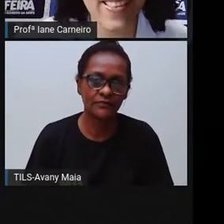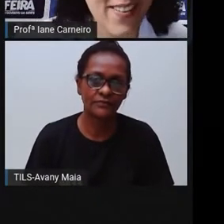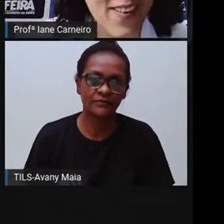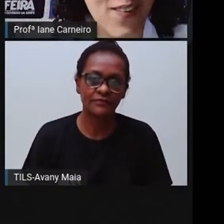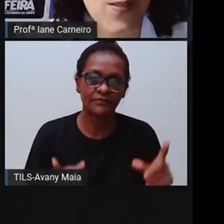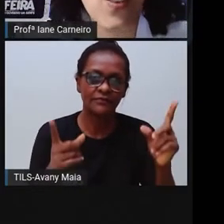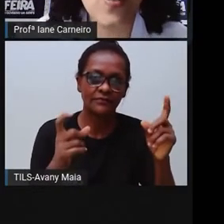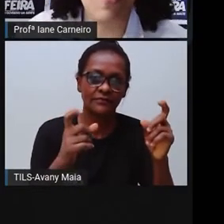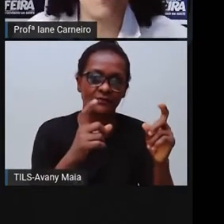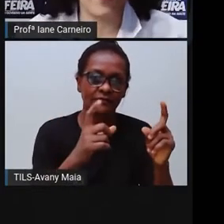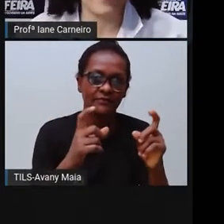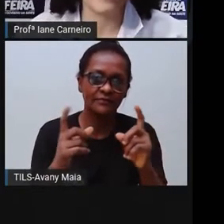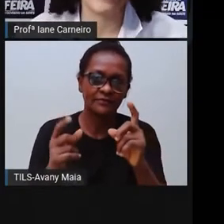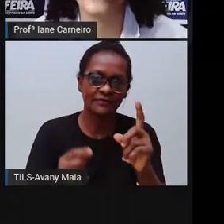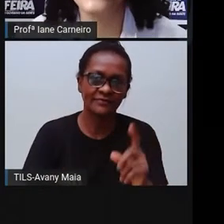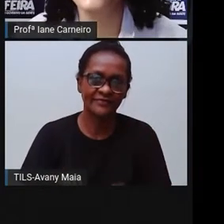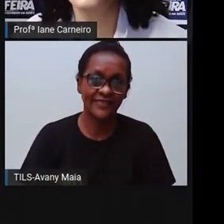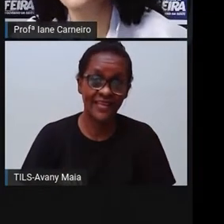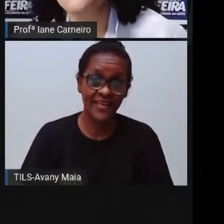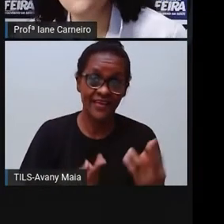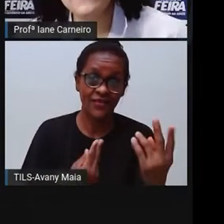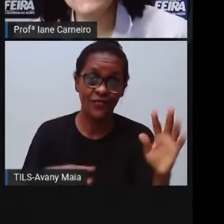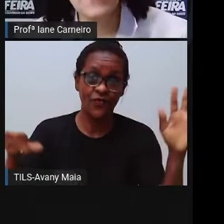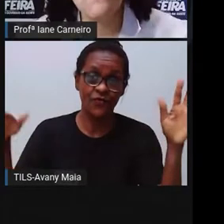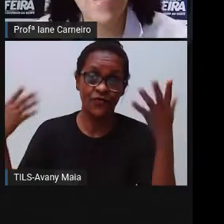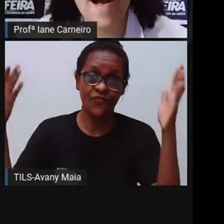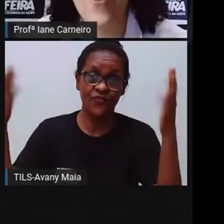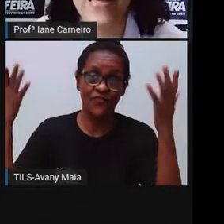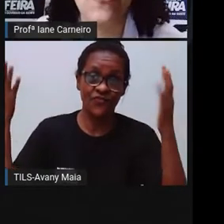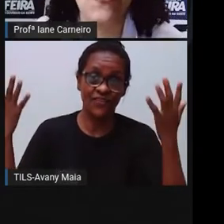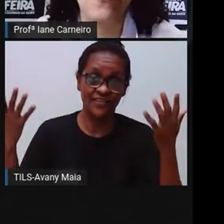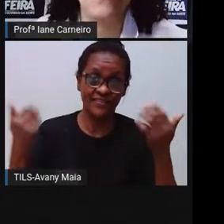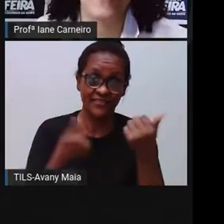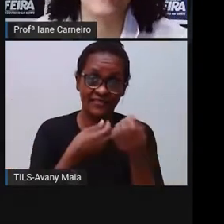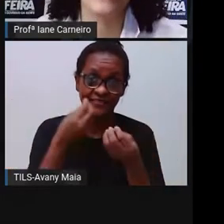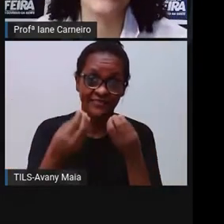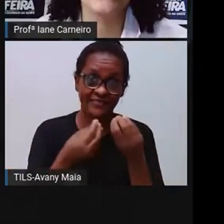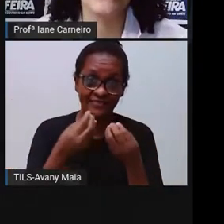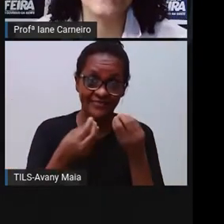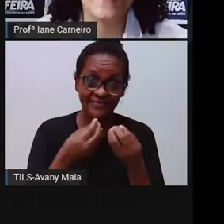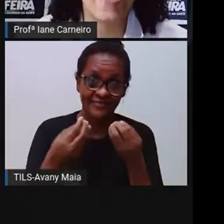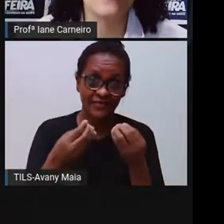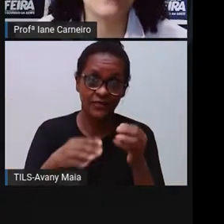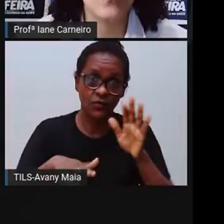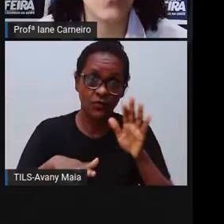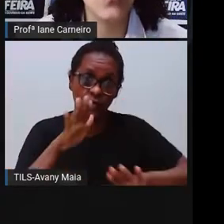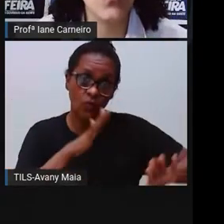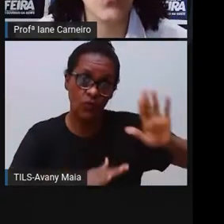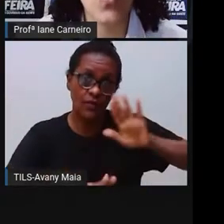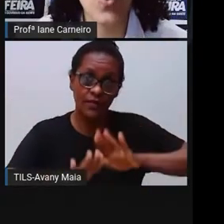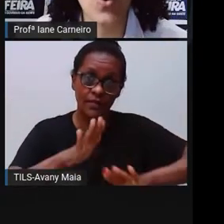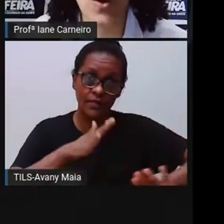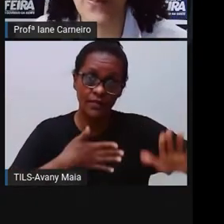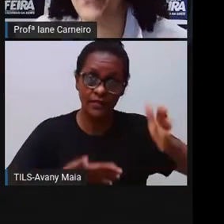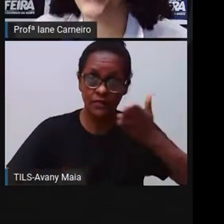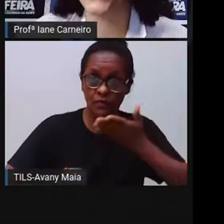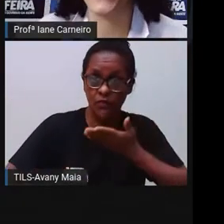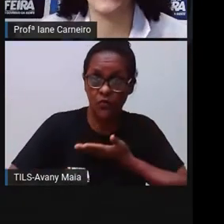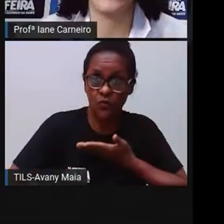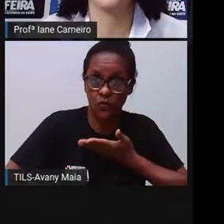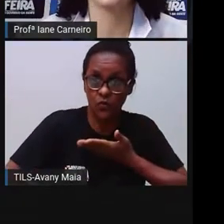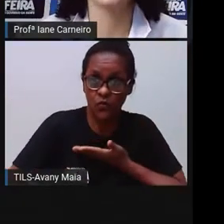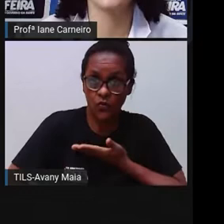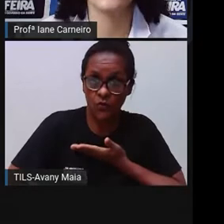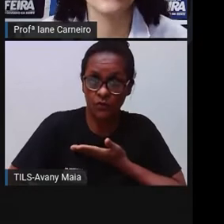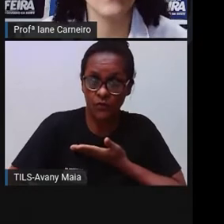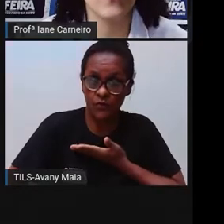imagem aqui, ó, como se fosse uma festa, né? Mas é uma aula que a gente vai falar sobre os cuidados com o corpo, né?